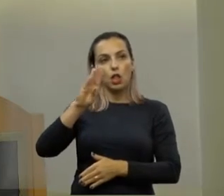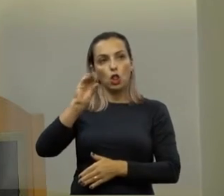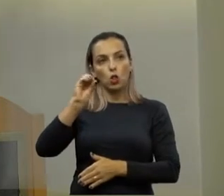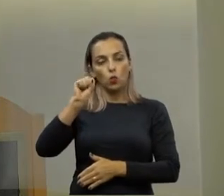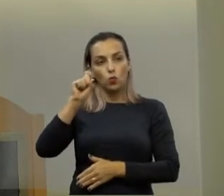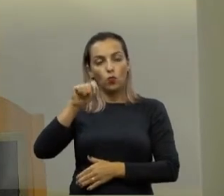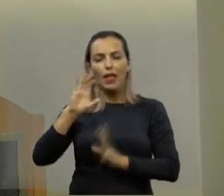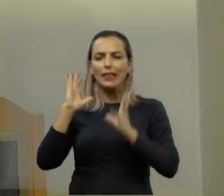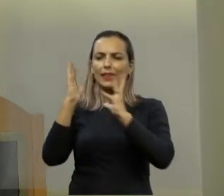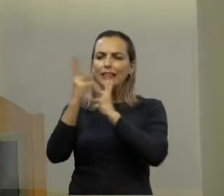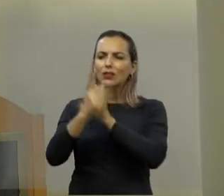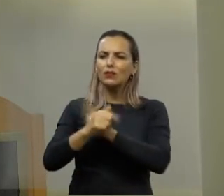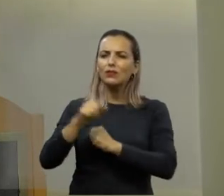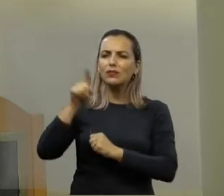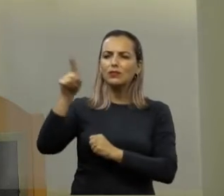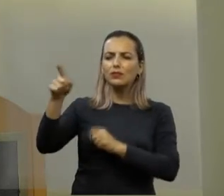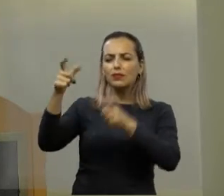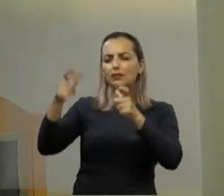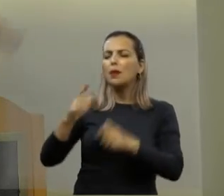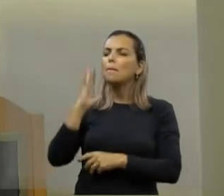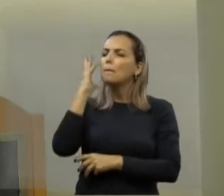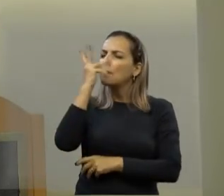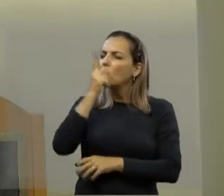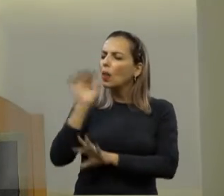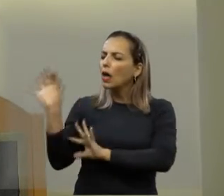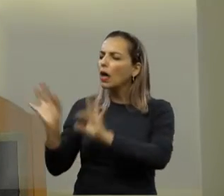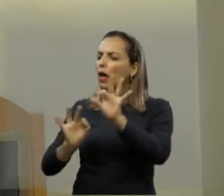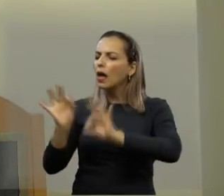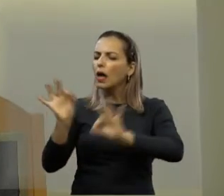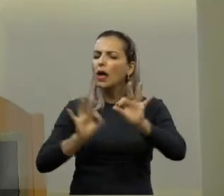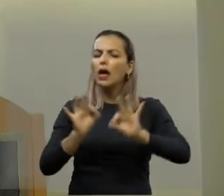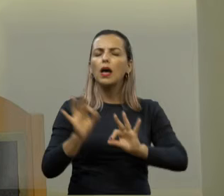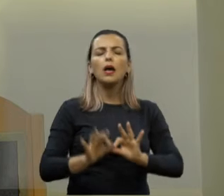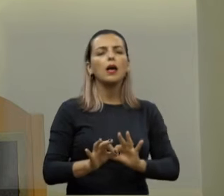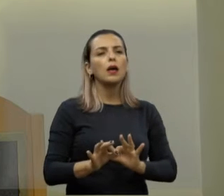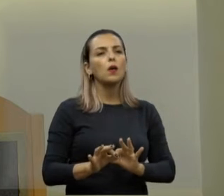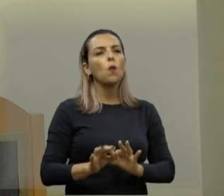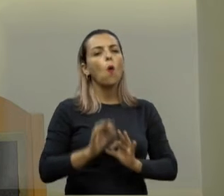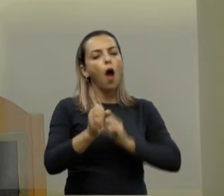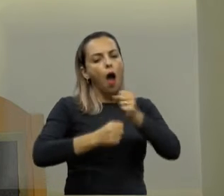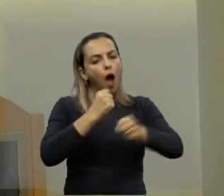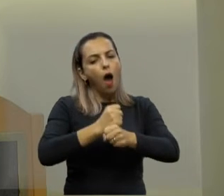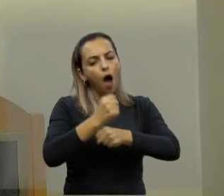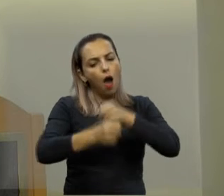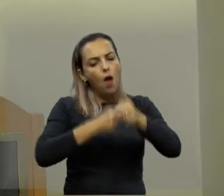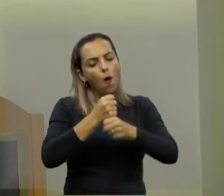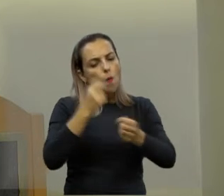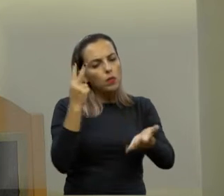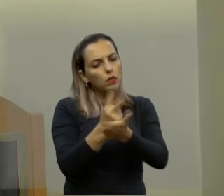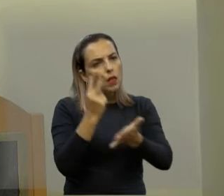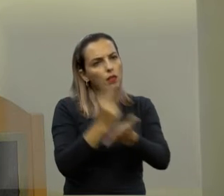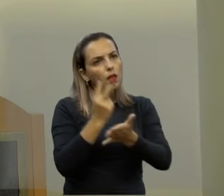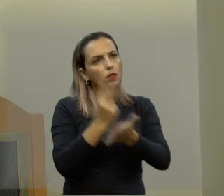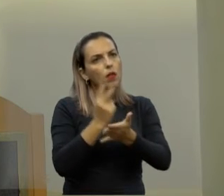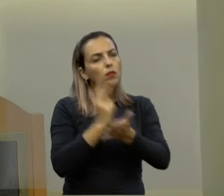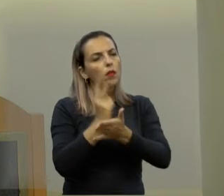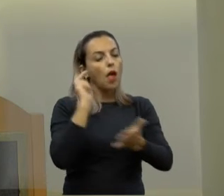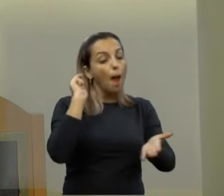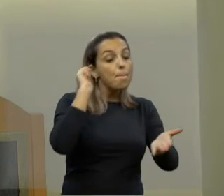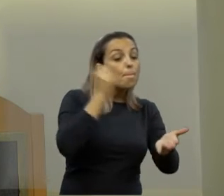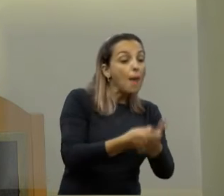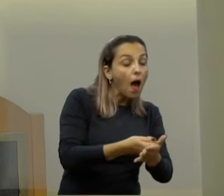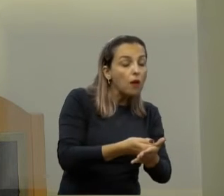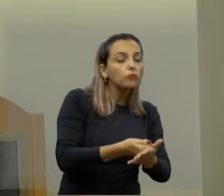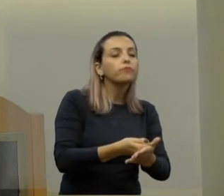coisa linda lá tá lá coisa bonita bem tratado todo ano eu pago uma taxa com